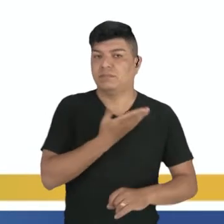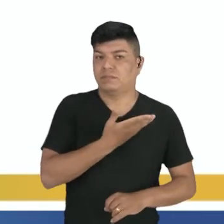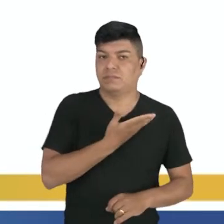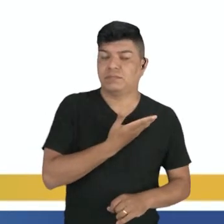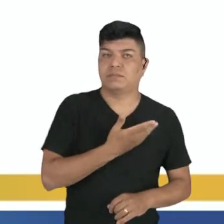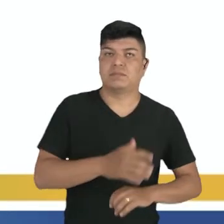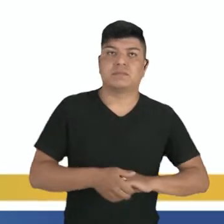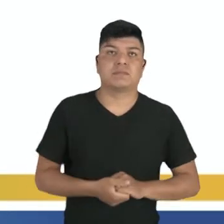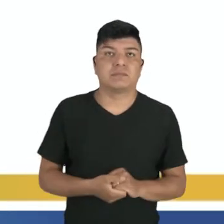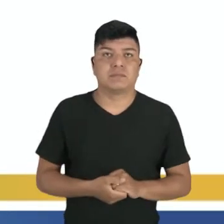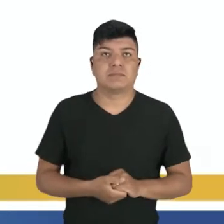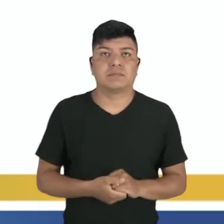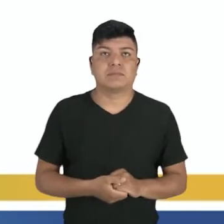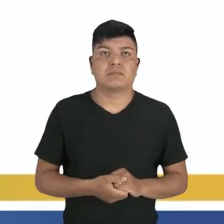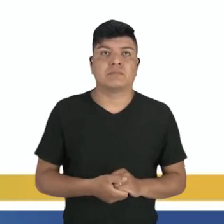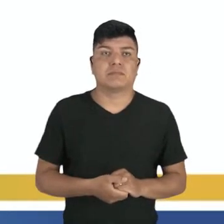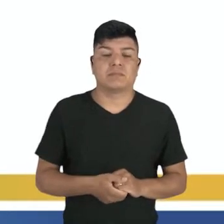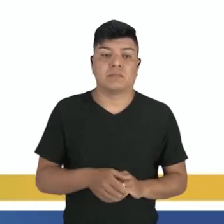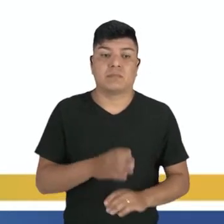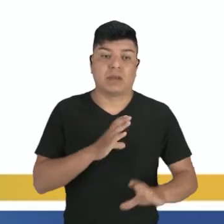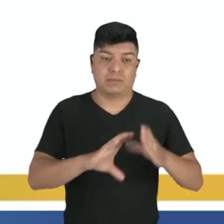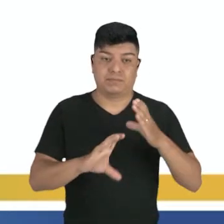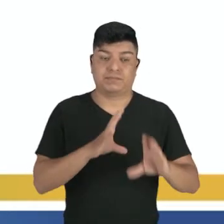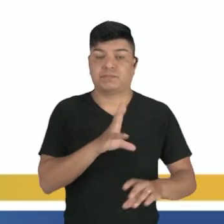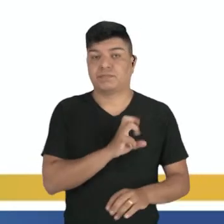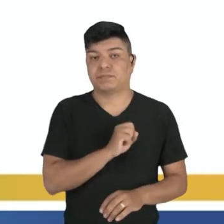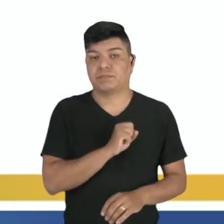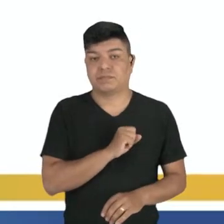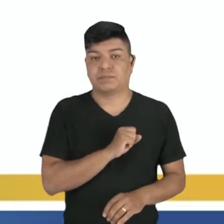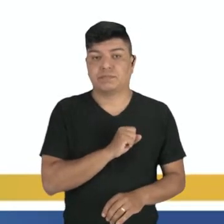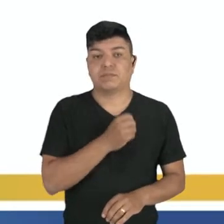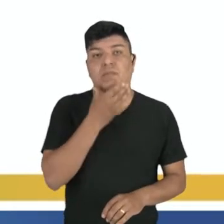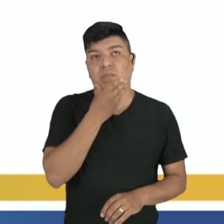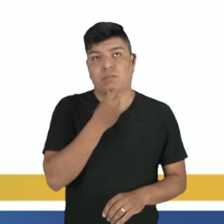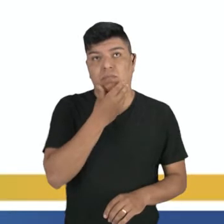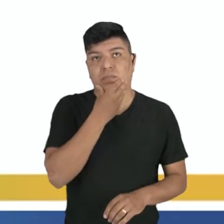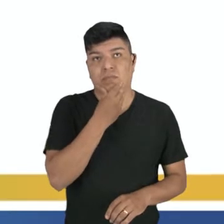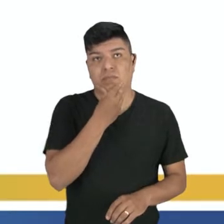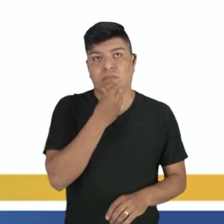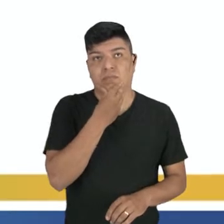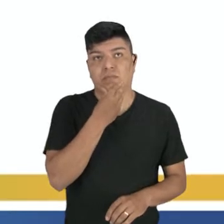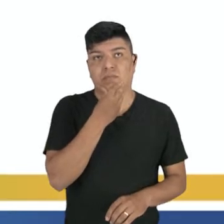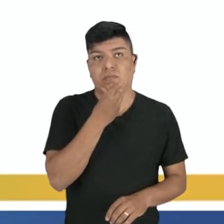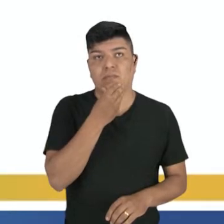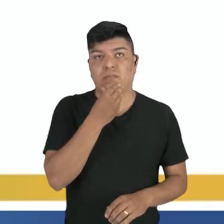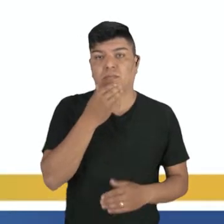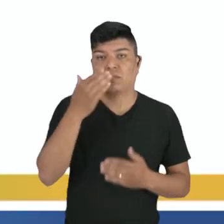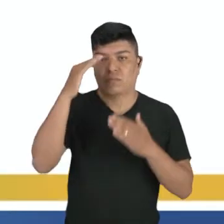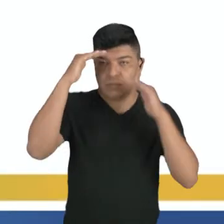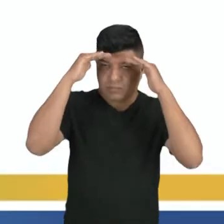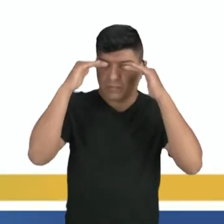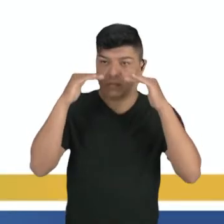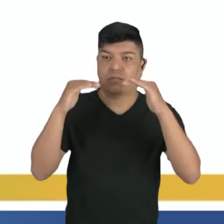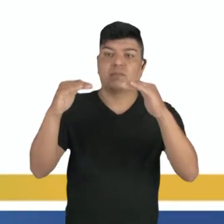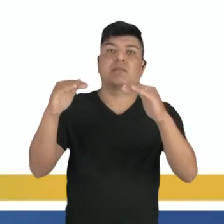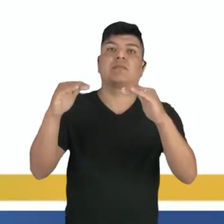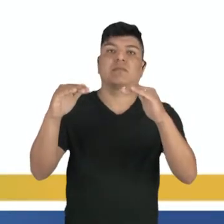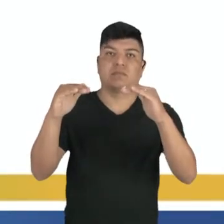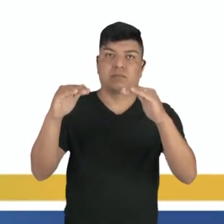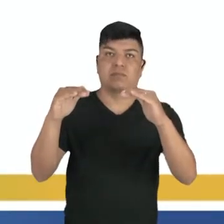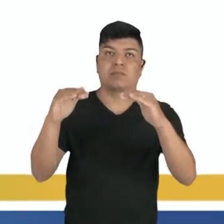amigo, tá? As cantigas de amor, o eu lírico já é masculino, ele é submisso, coitado, né? Tem